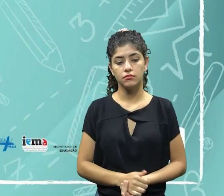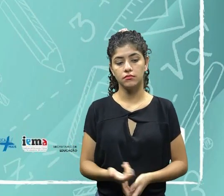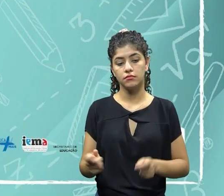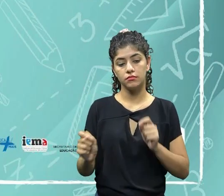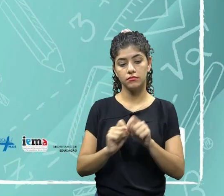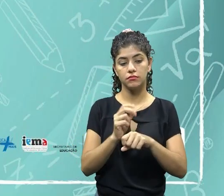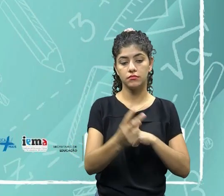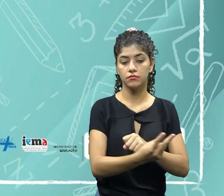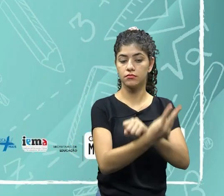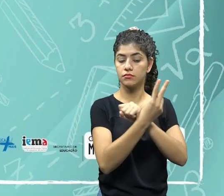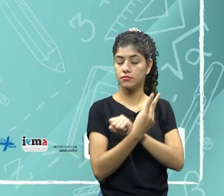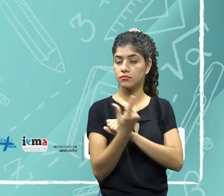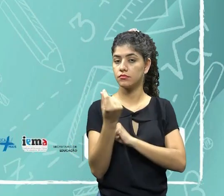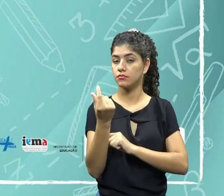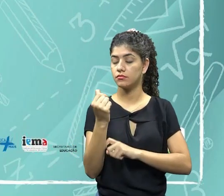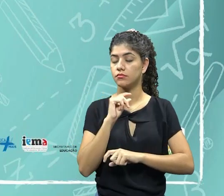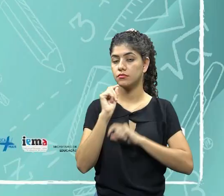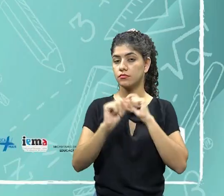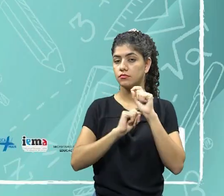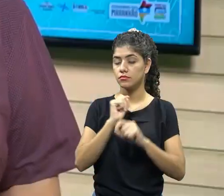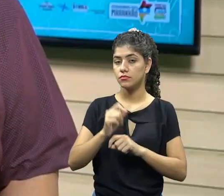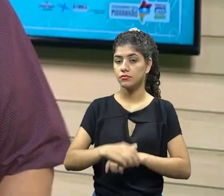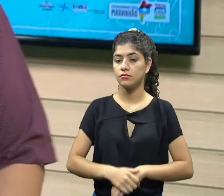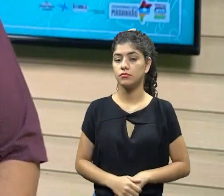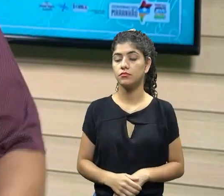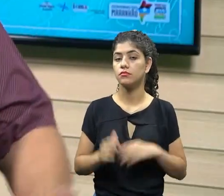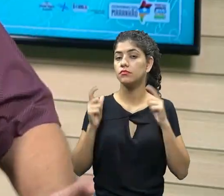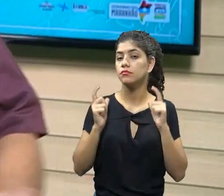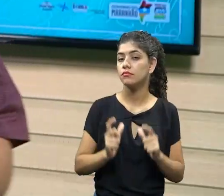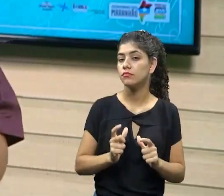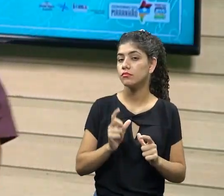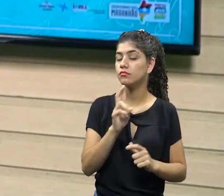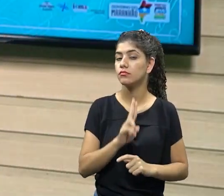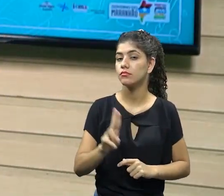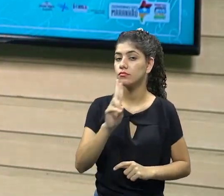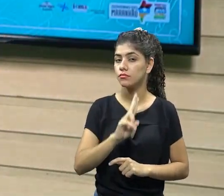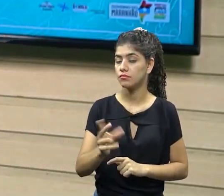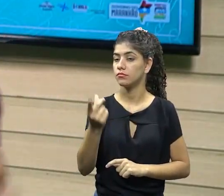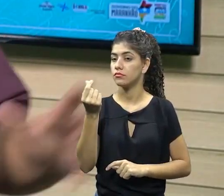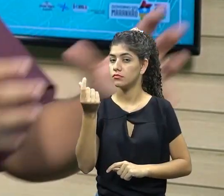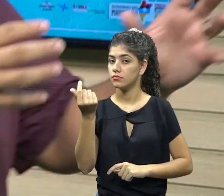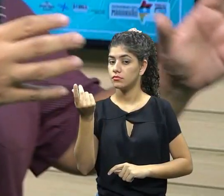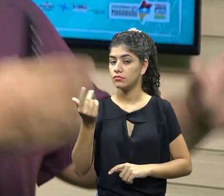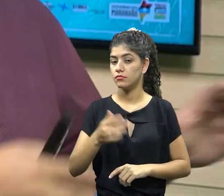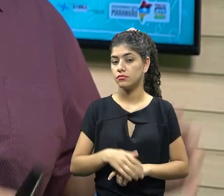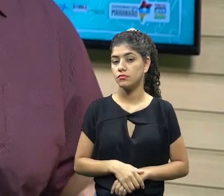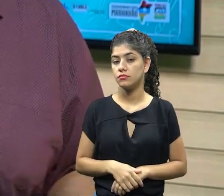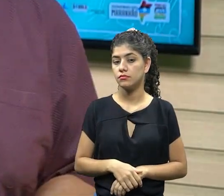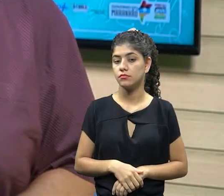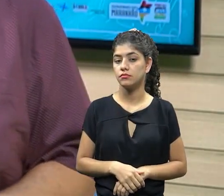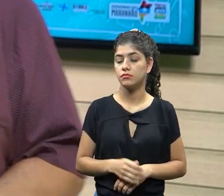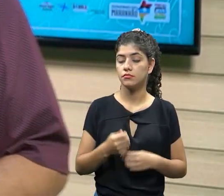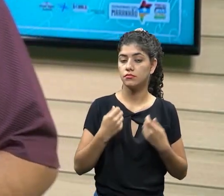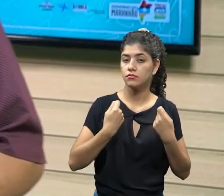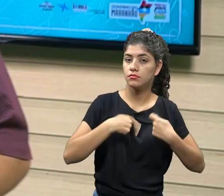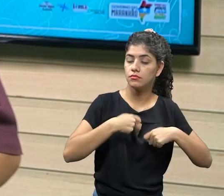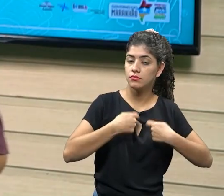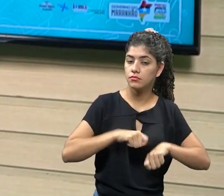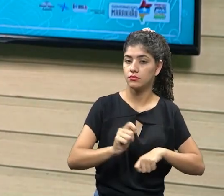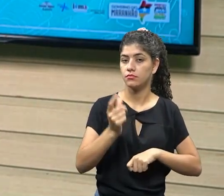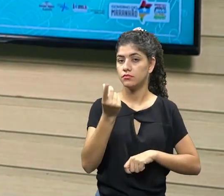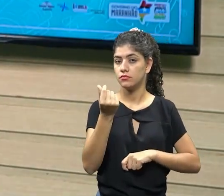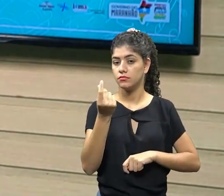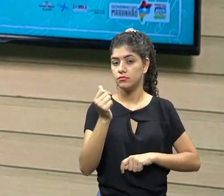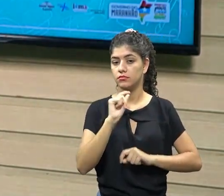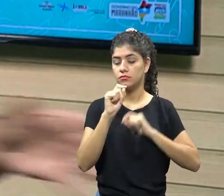seja, aonde eu vou aplicar esse dinheiro. Rapaz, eu preciso de agora dinheiro para aplicar no